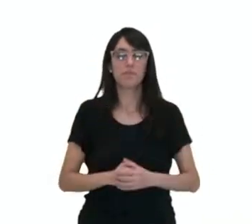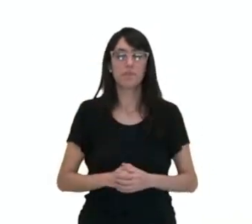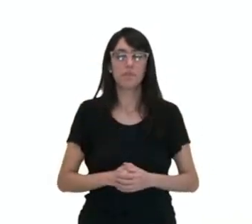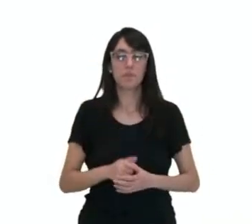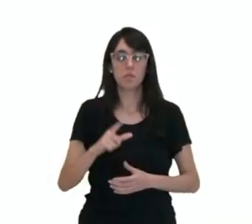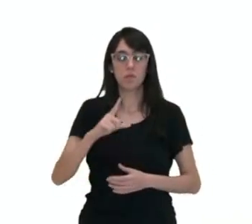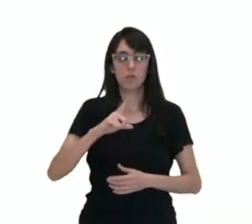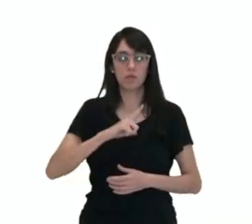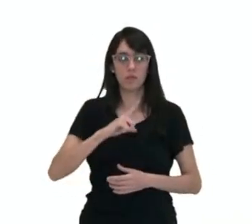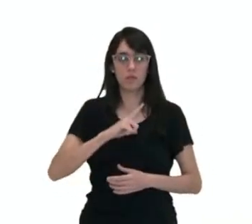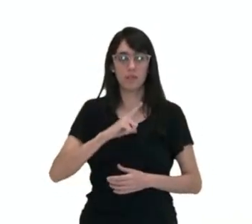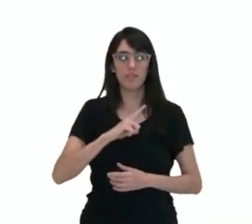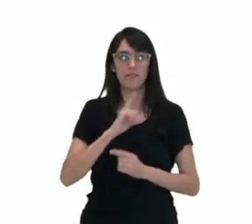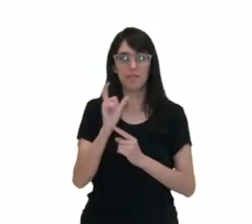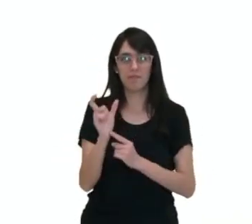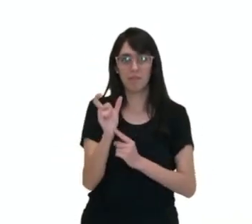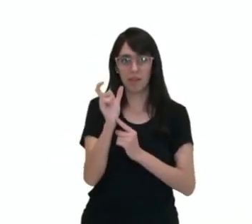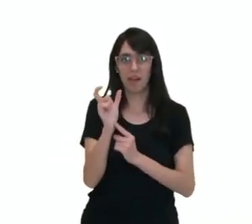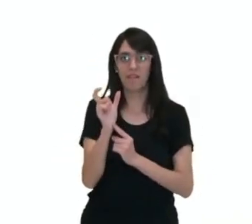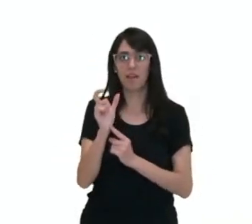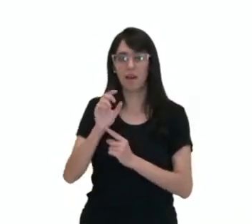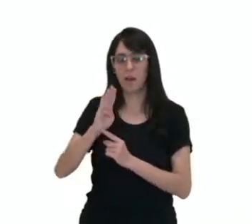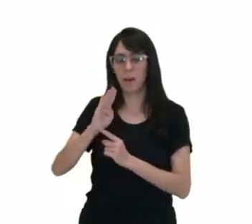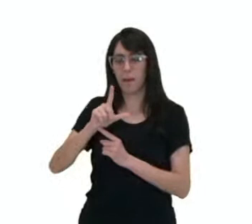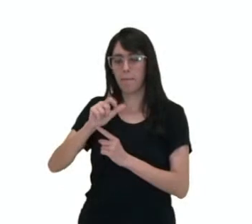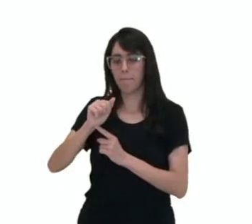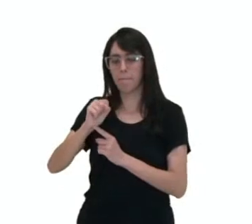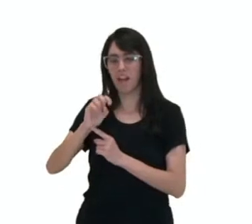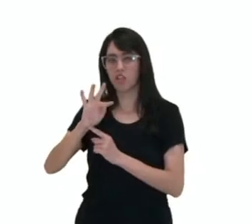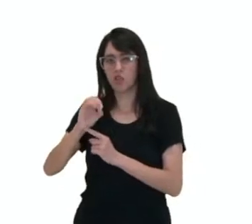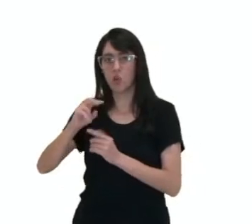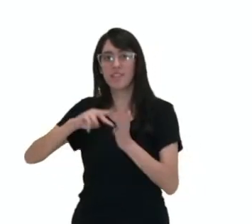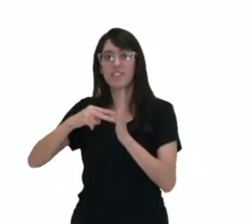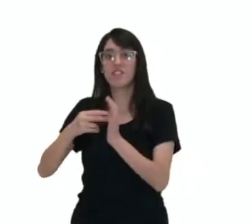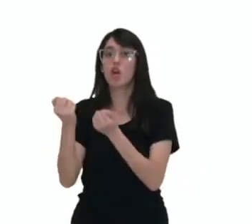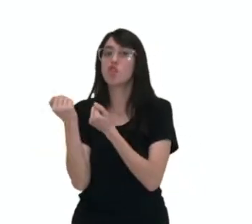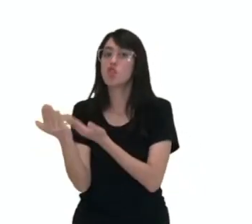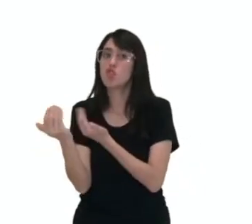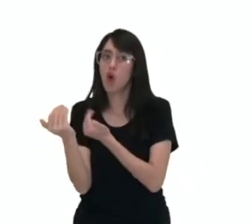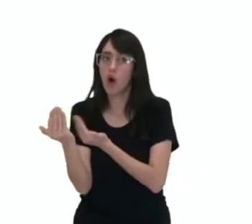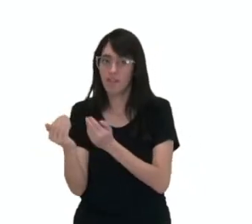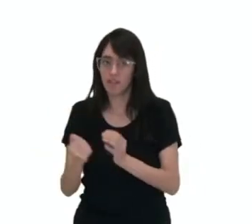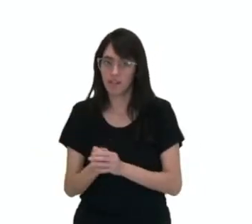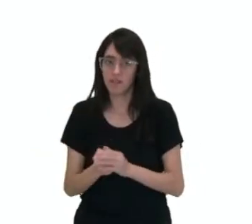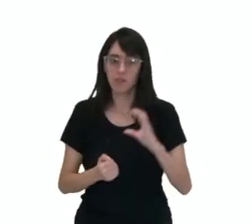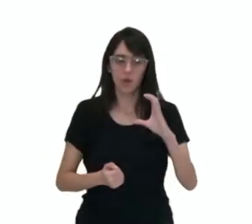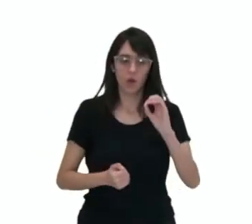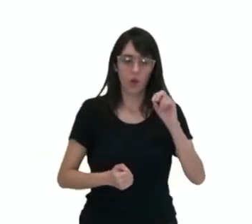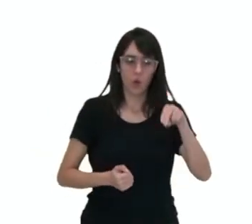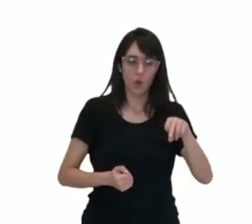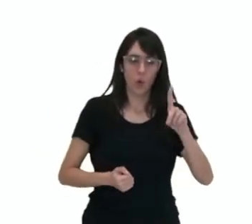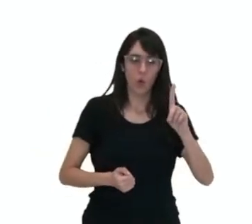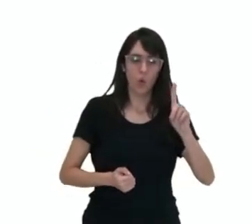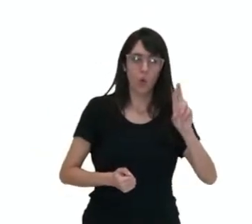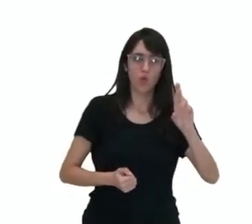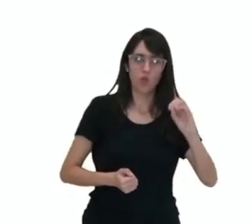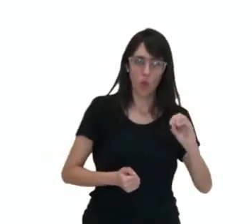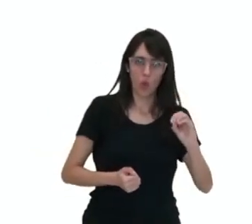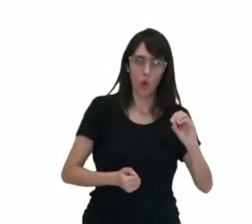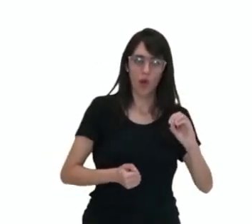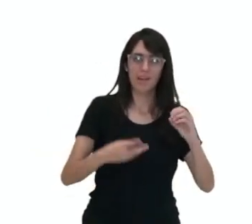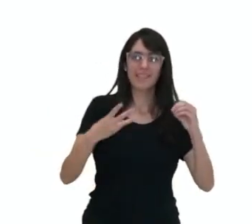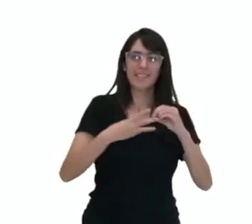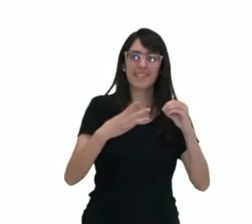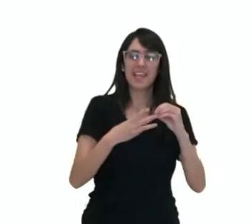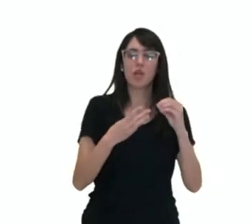palavra que fala blasto significa jovem e que produz alguma coisa. Então, condroblasto é uma célula jovem que produz o